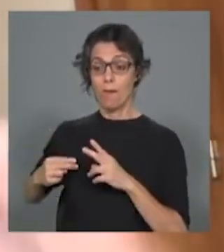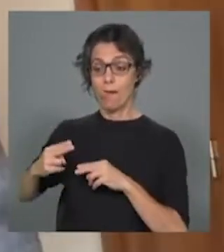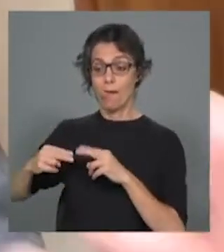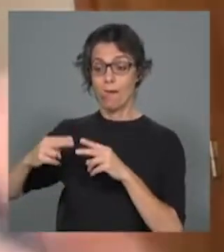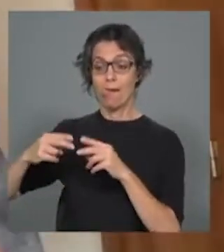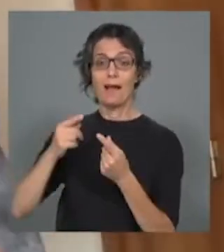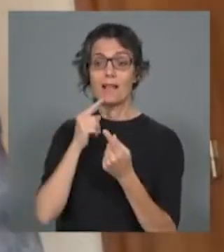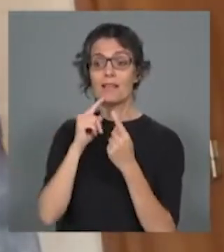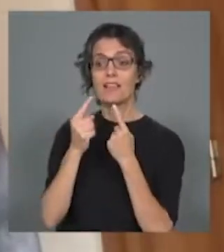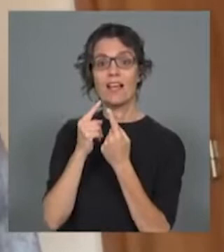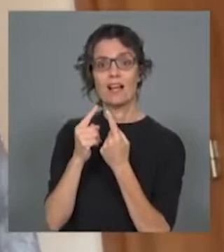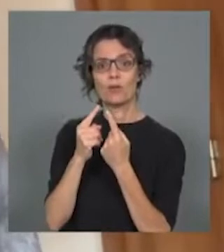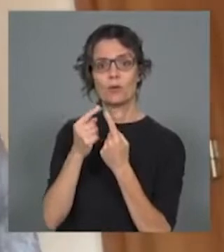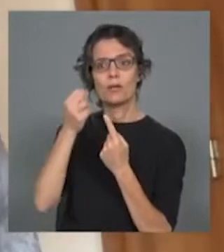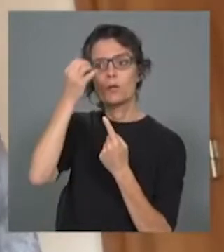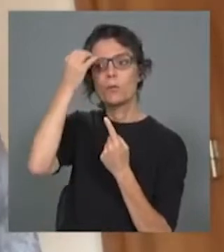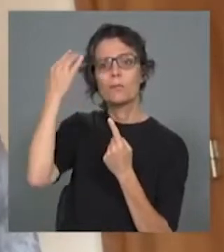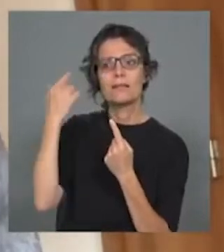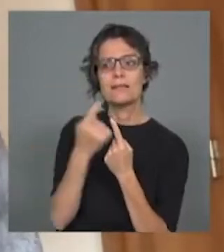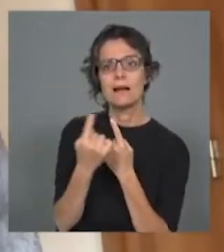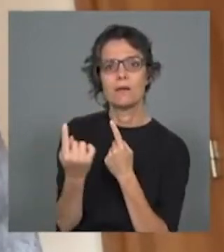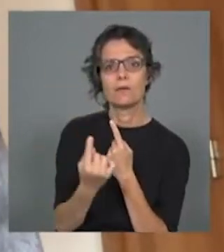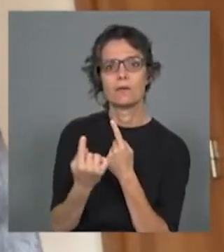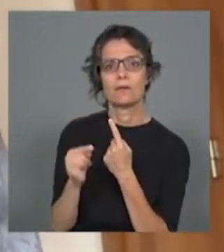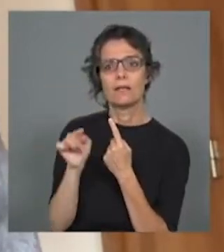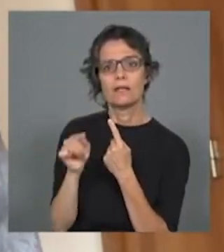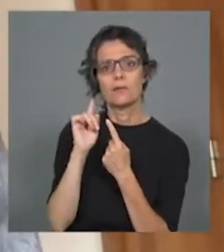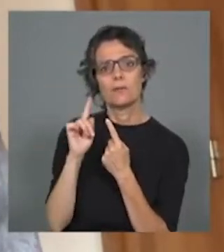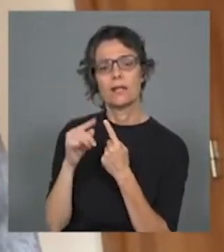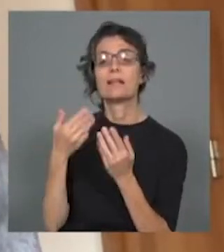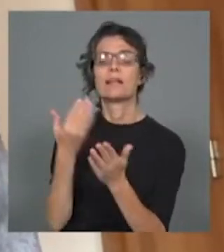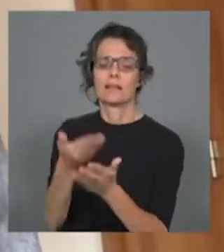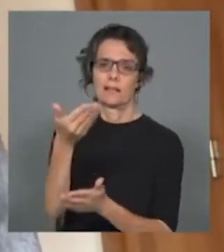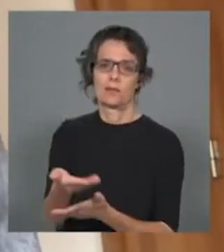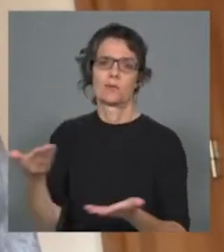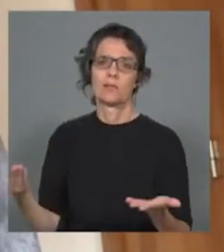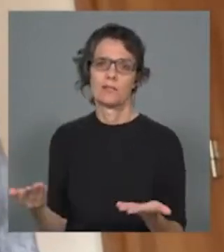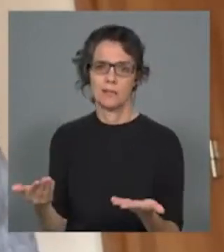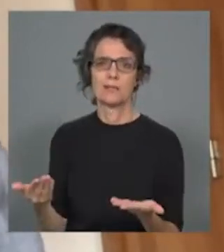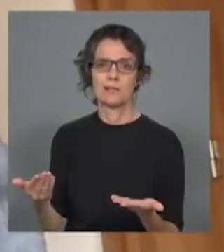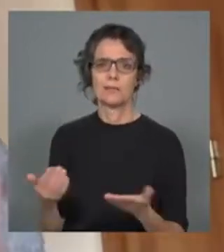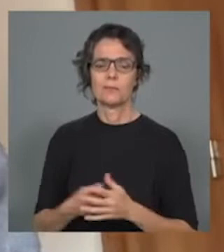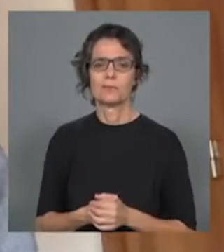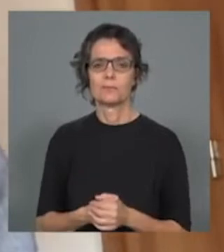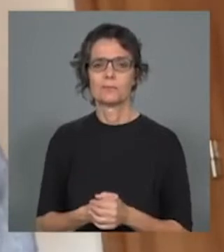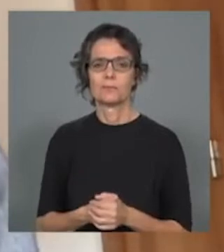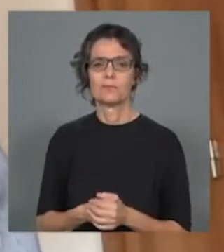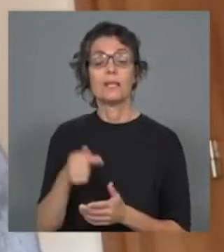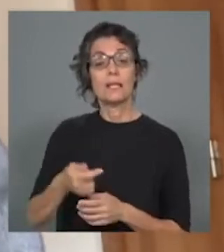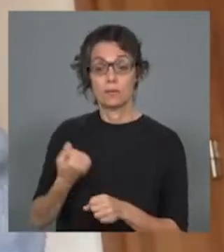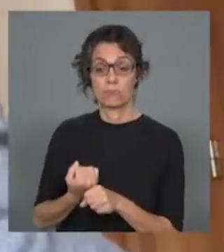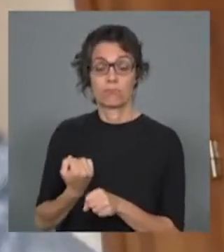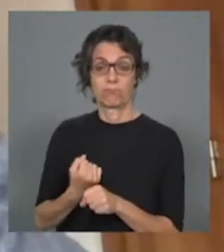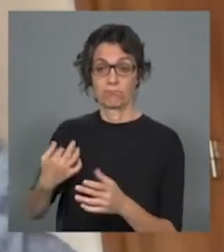diálogo e de entendimento entre as confissões religiosas ao longo das últimas décadas. E este é um trabalho